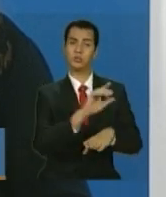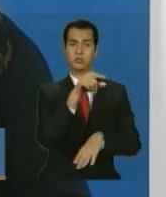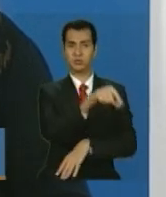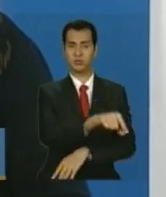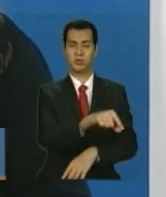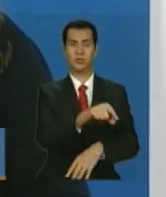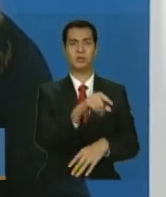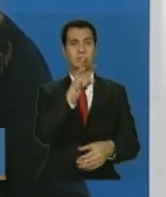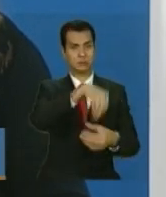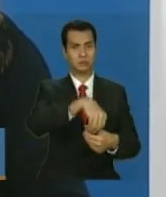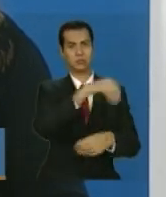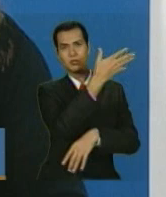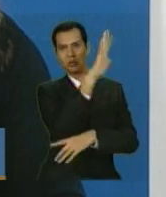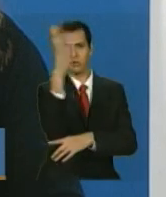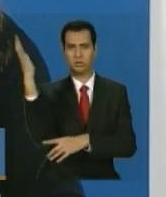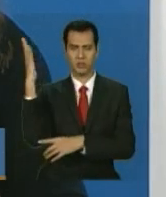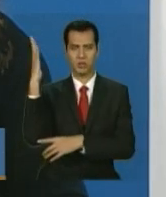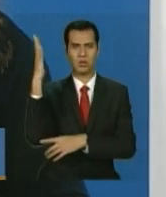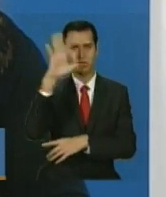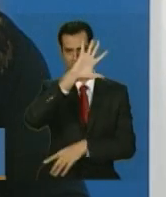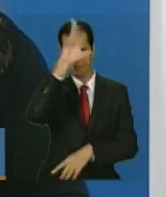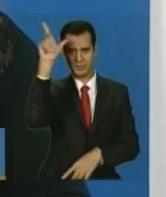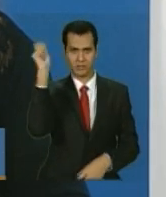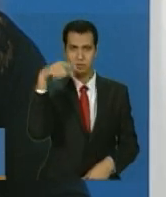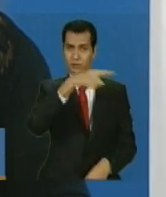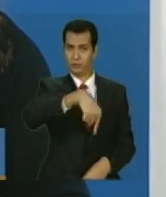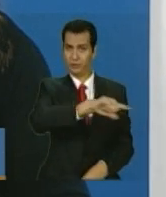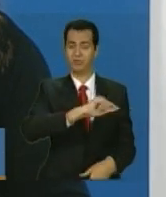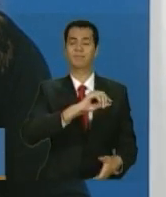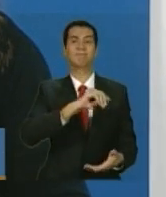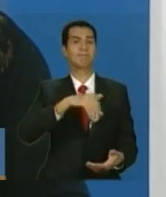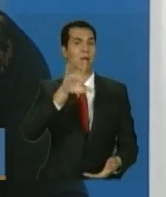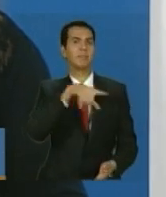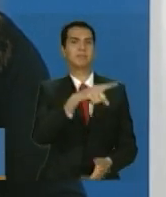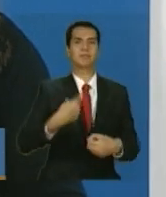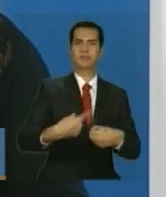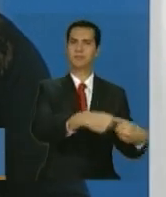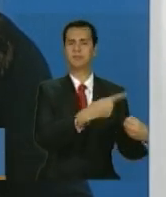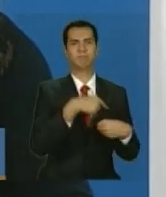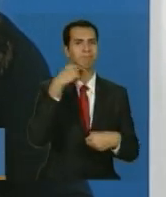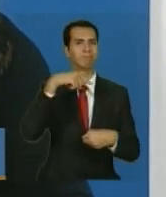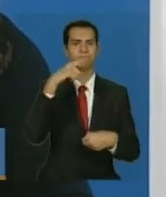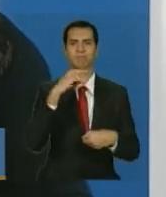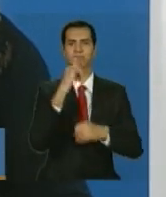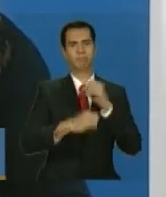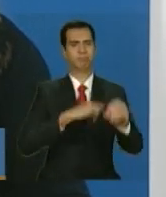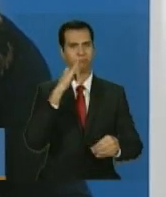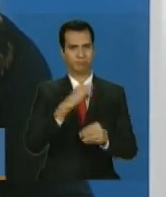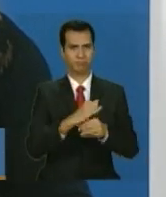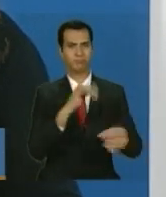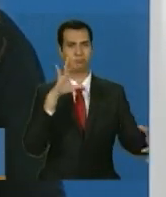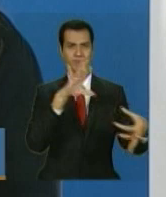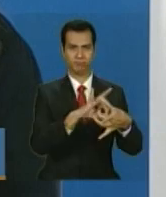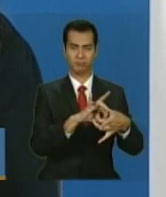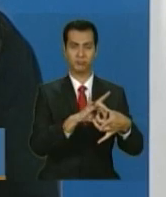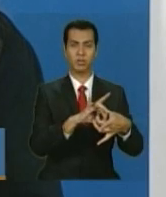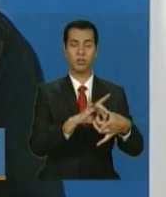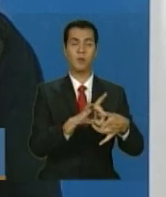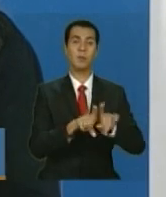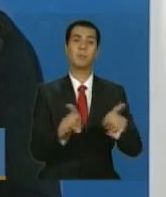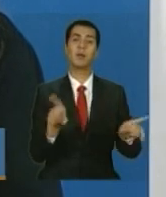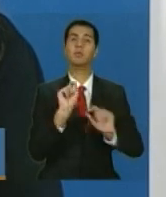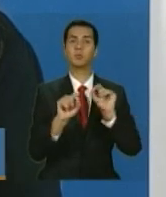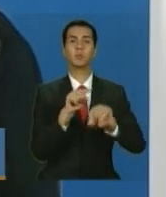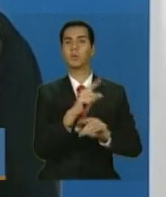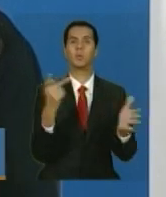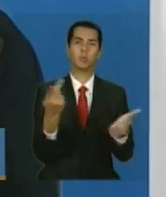Amazônia Legal. Então, mas a maior parte dos municípios, quando enfrenta problemas de conexão, não é mais um problema de